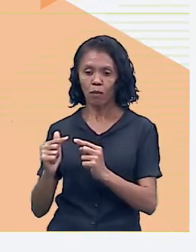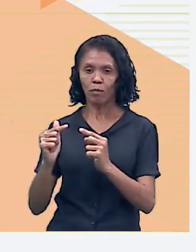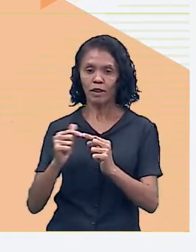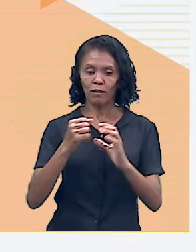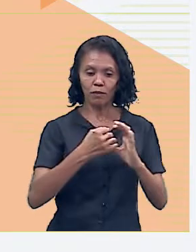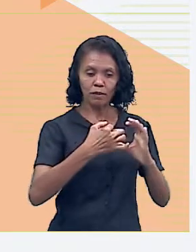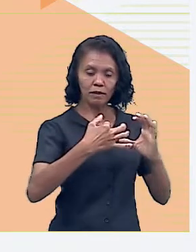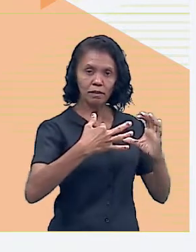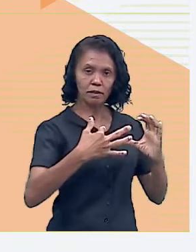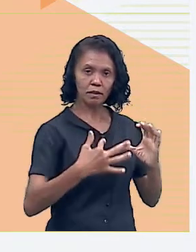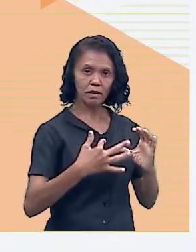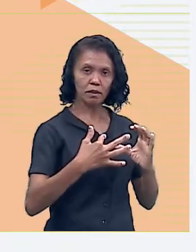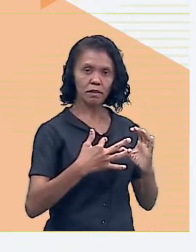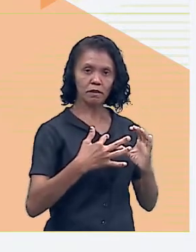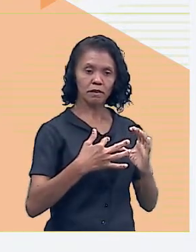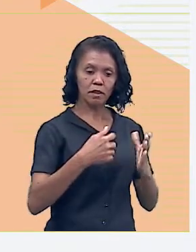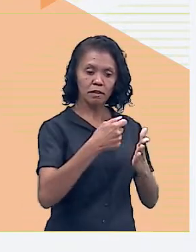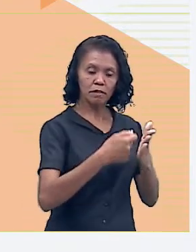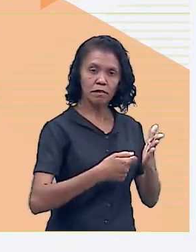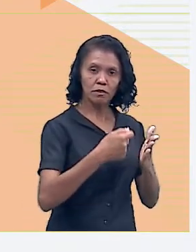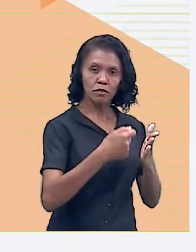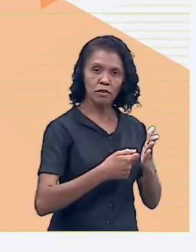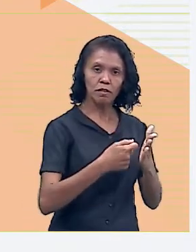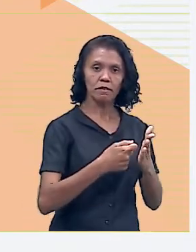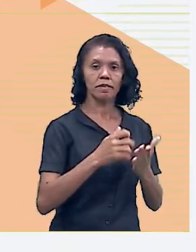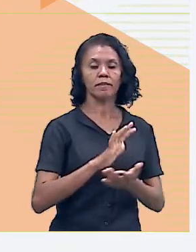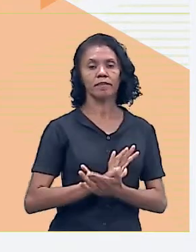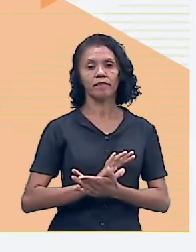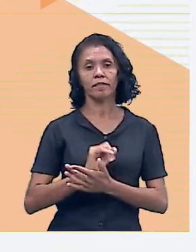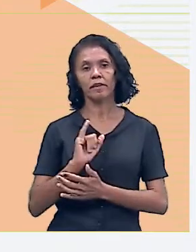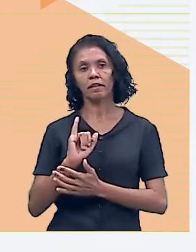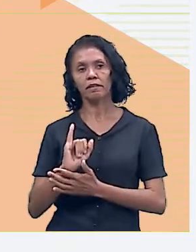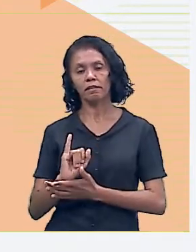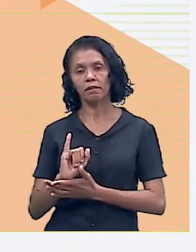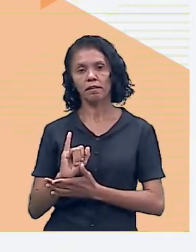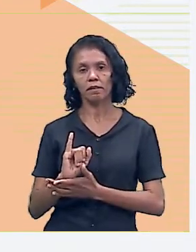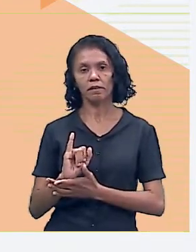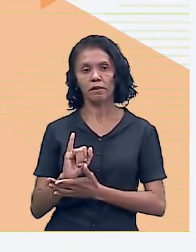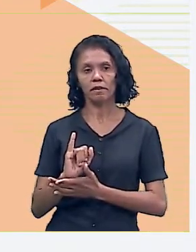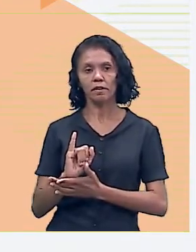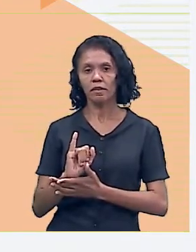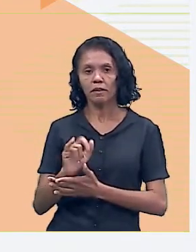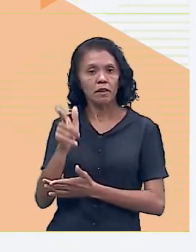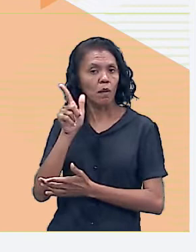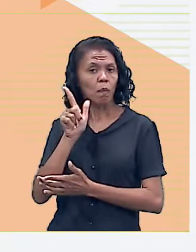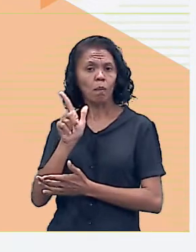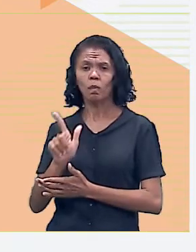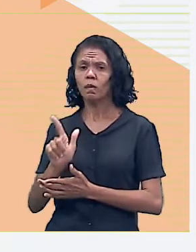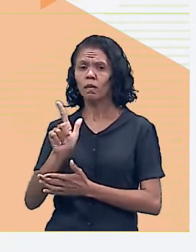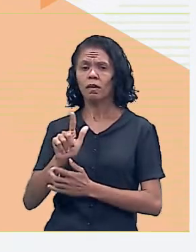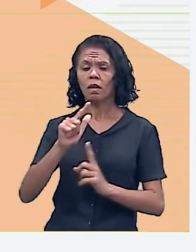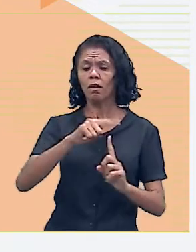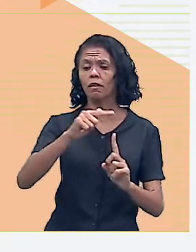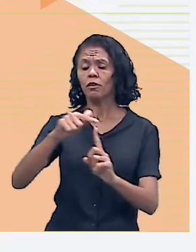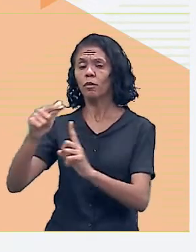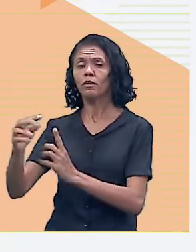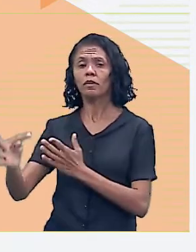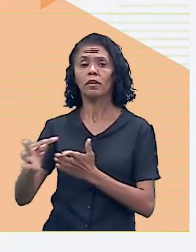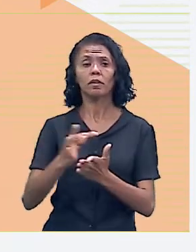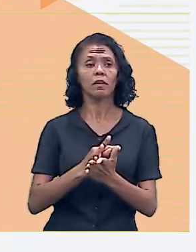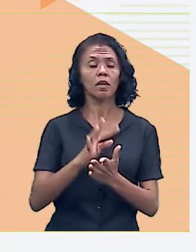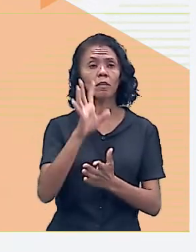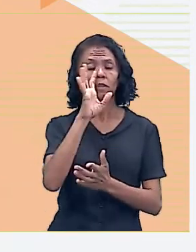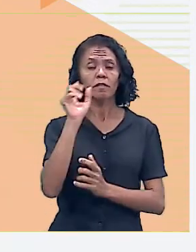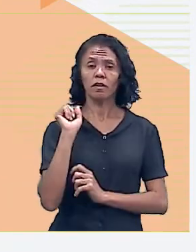dissertativa argumentativa Professor esse Eu além de não atender o critério da tipologia o que que eu preciso